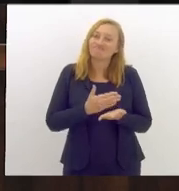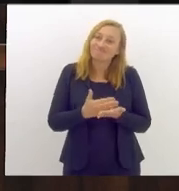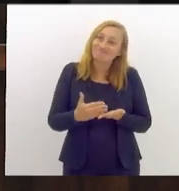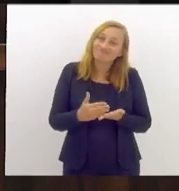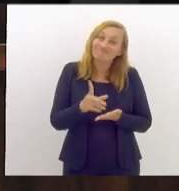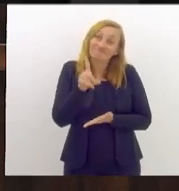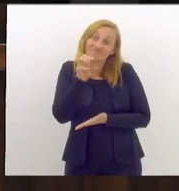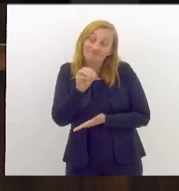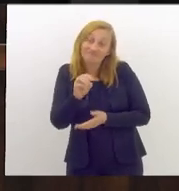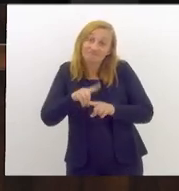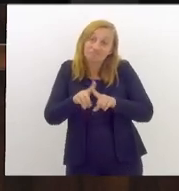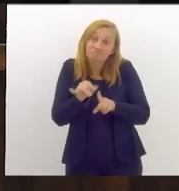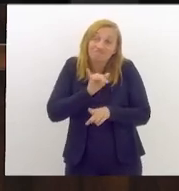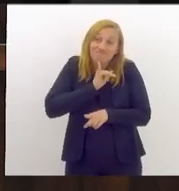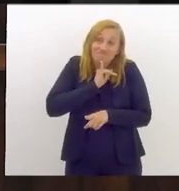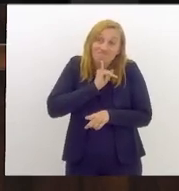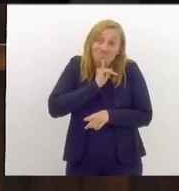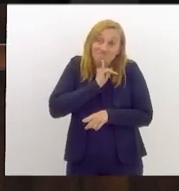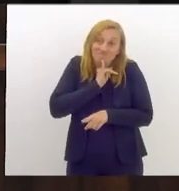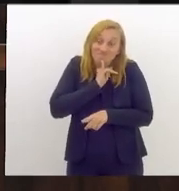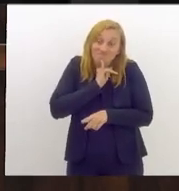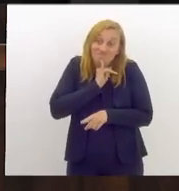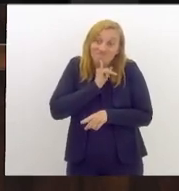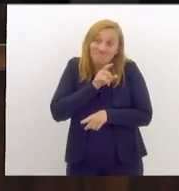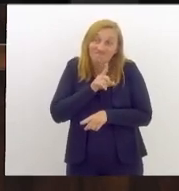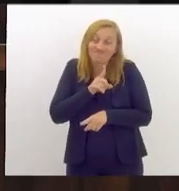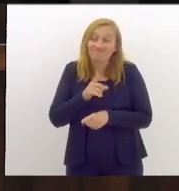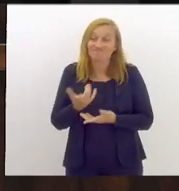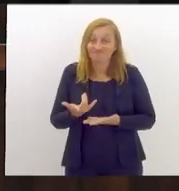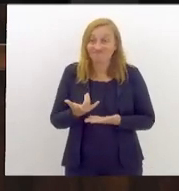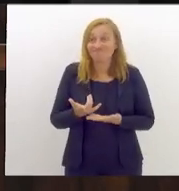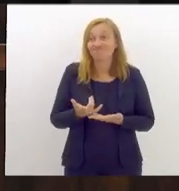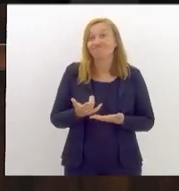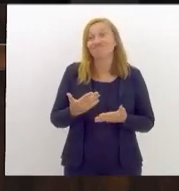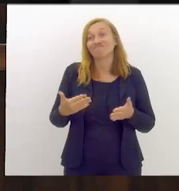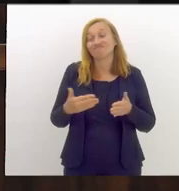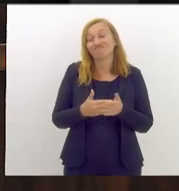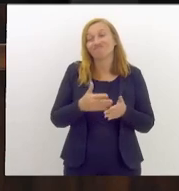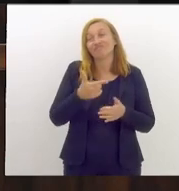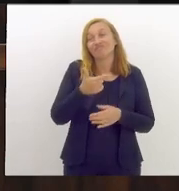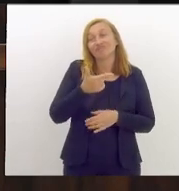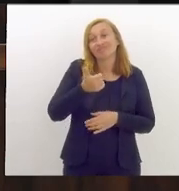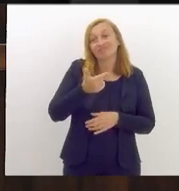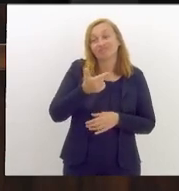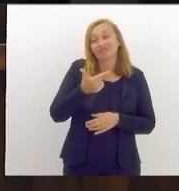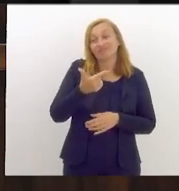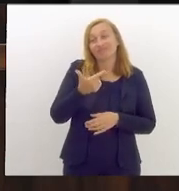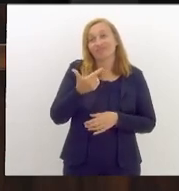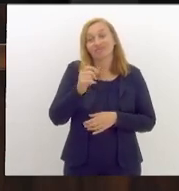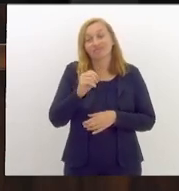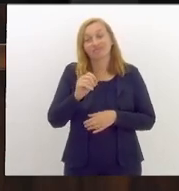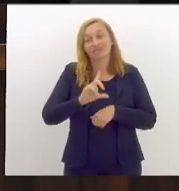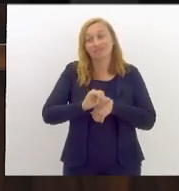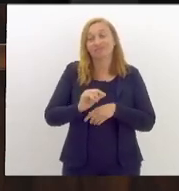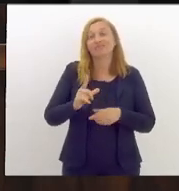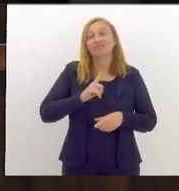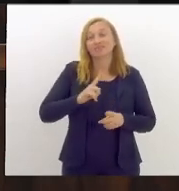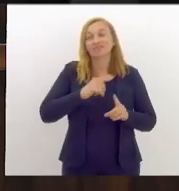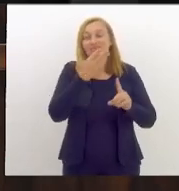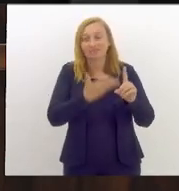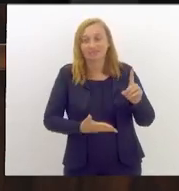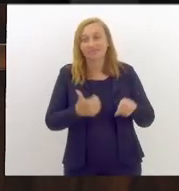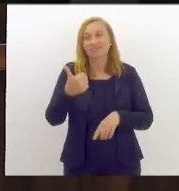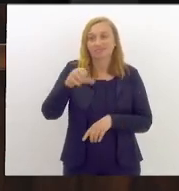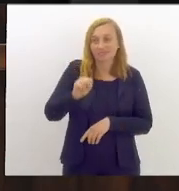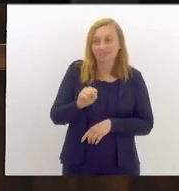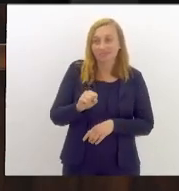cedo mas infelizmente a obstrução do dia nos trouxe até às 20 horas e aí tinha uma sessão solene às